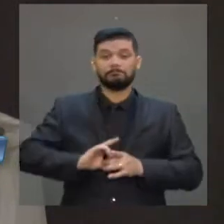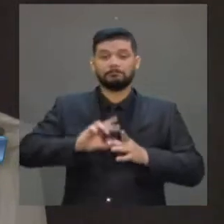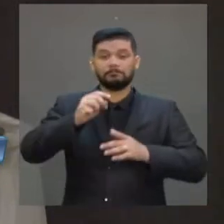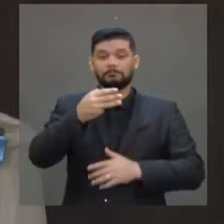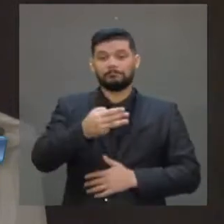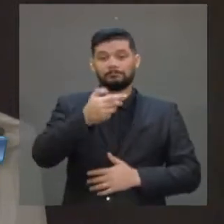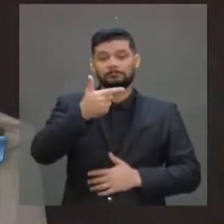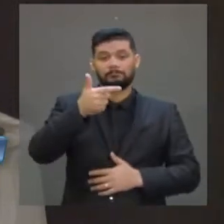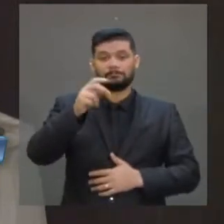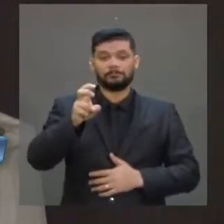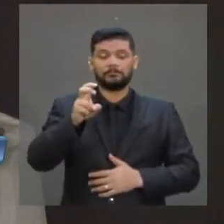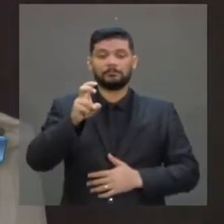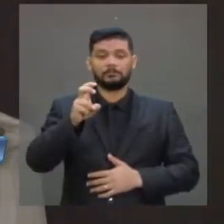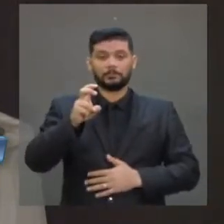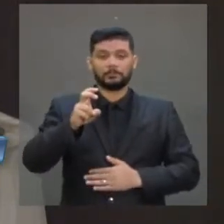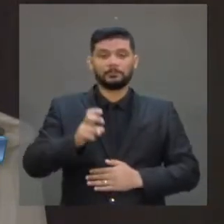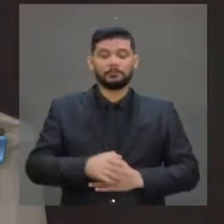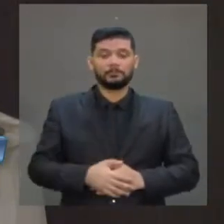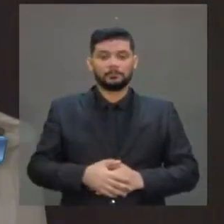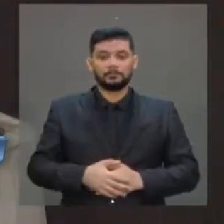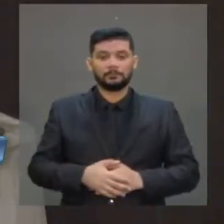325 novos agrotóxicos.